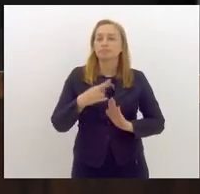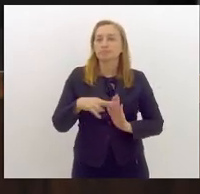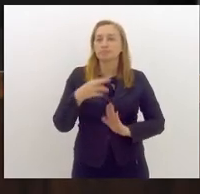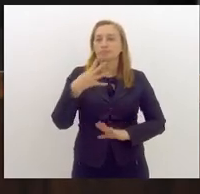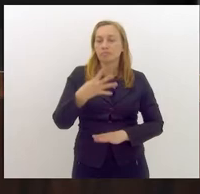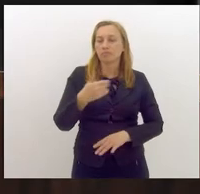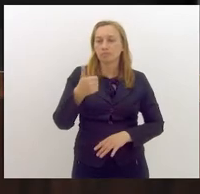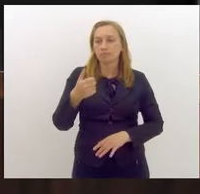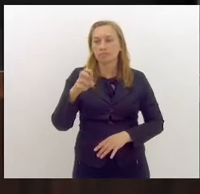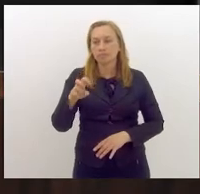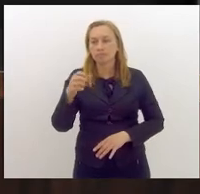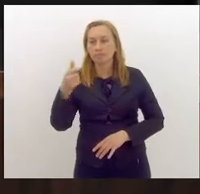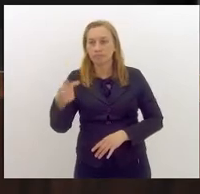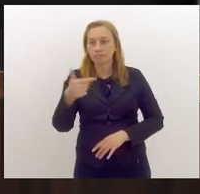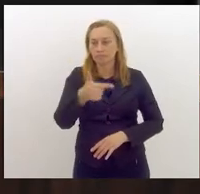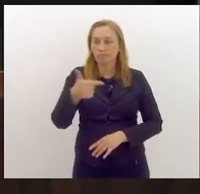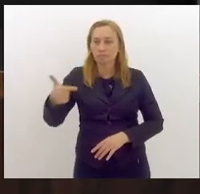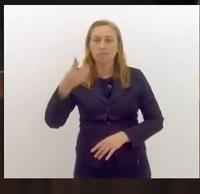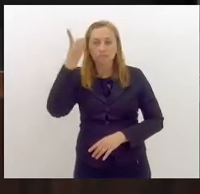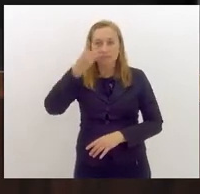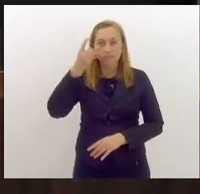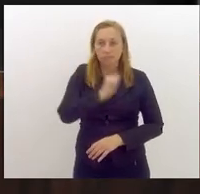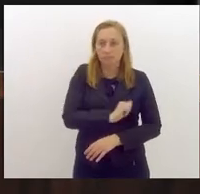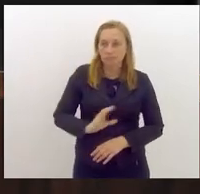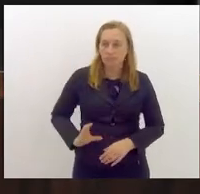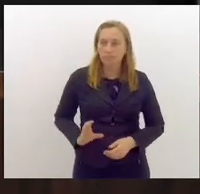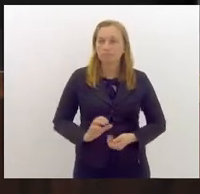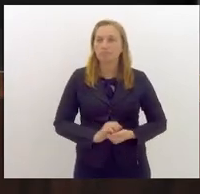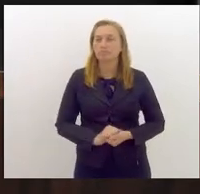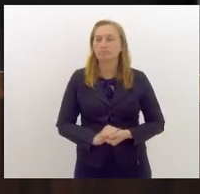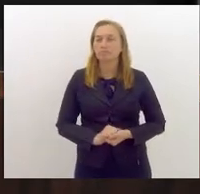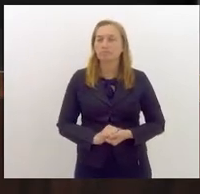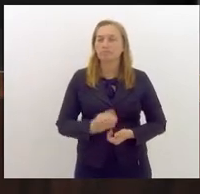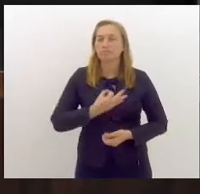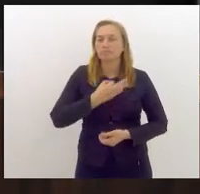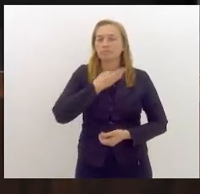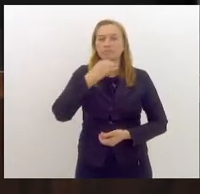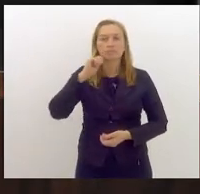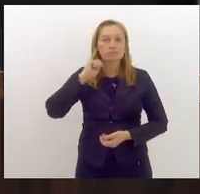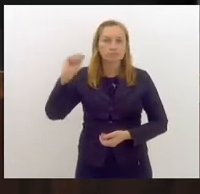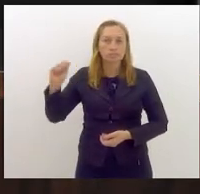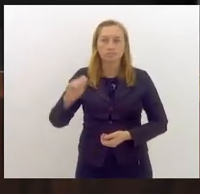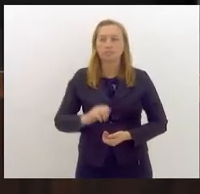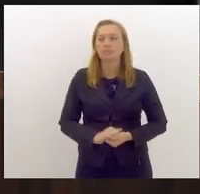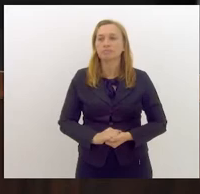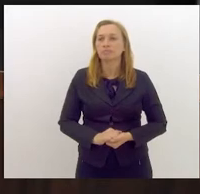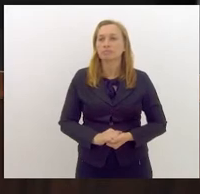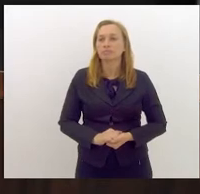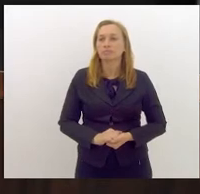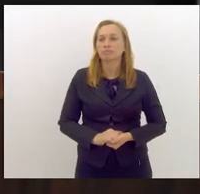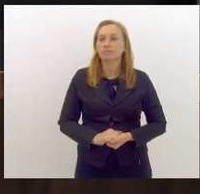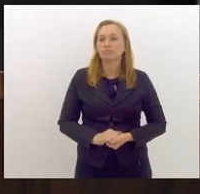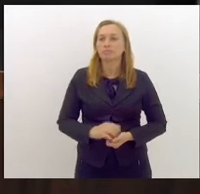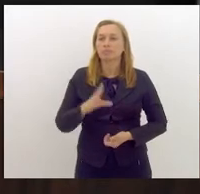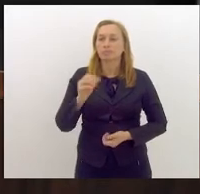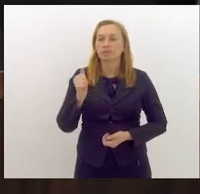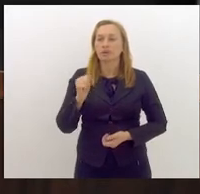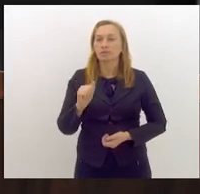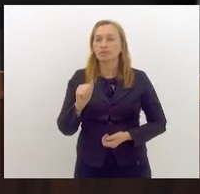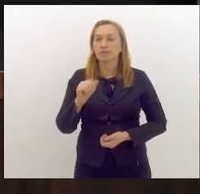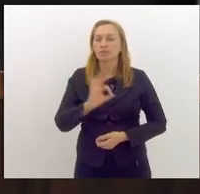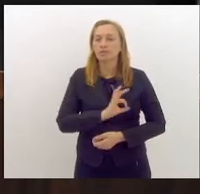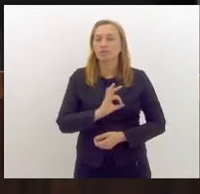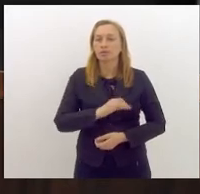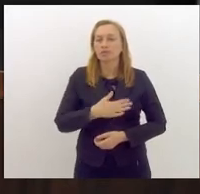457 de 22 de autoria Deputado André Ceciliano consegue medalha Tiradentes respectivo diploma ao Cabo da Polícia Militar